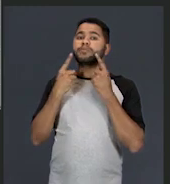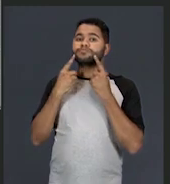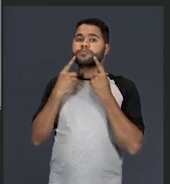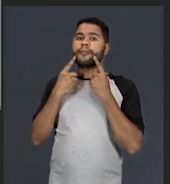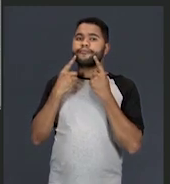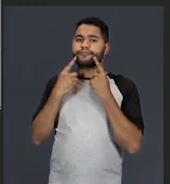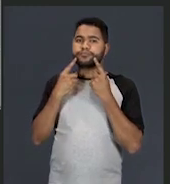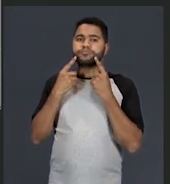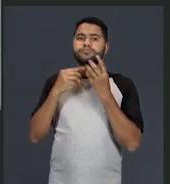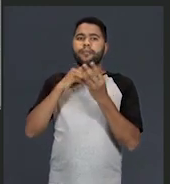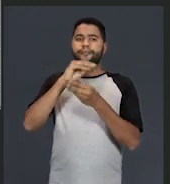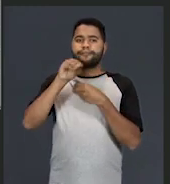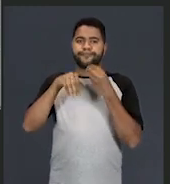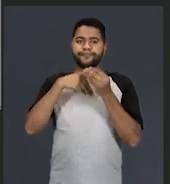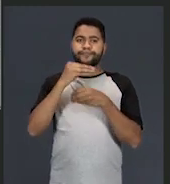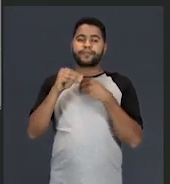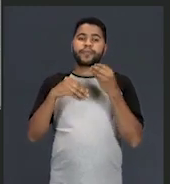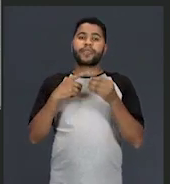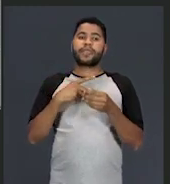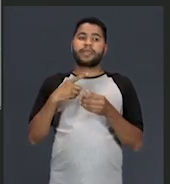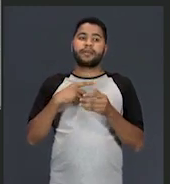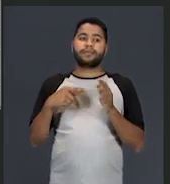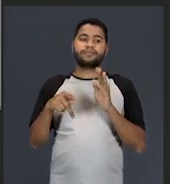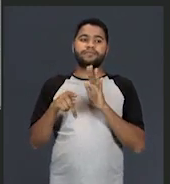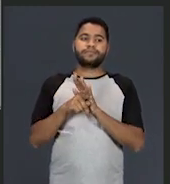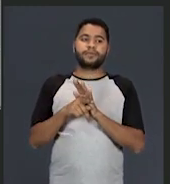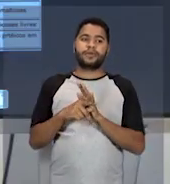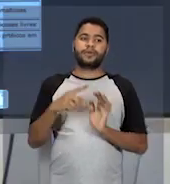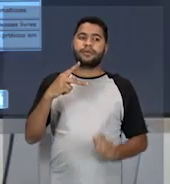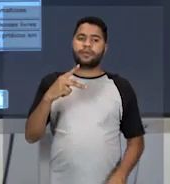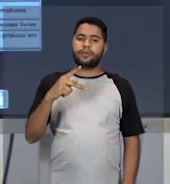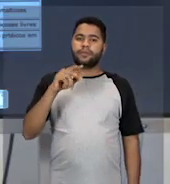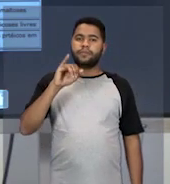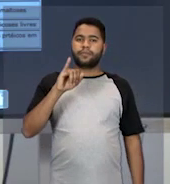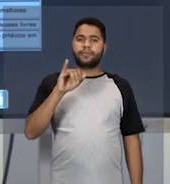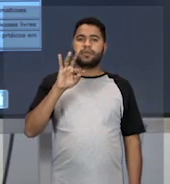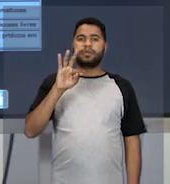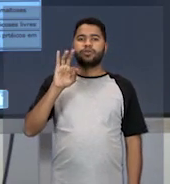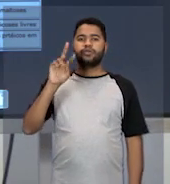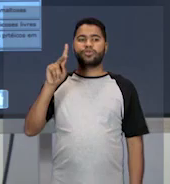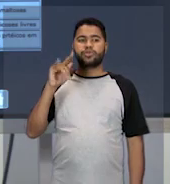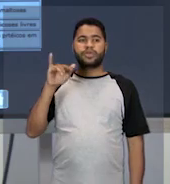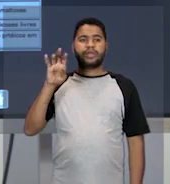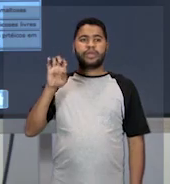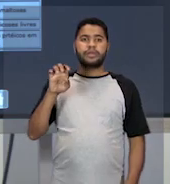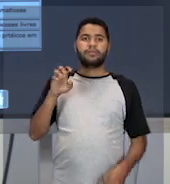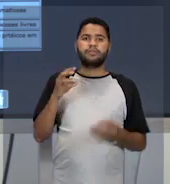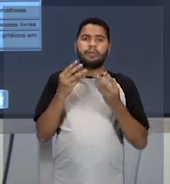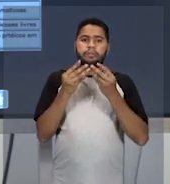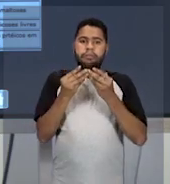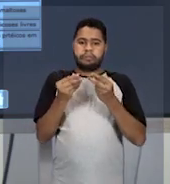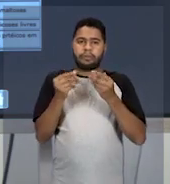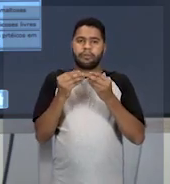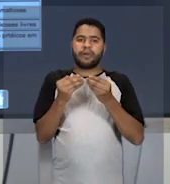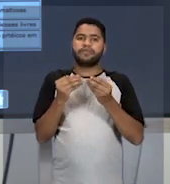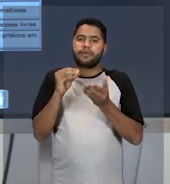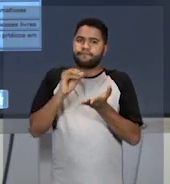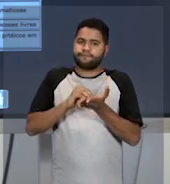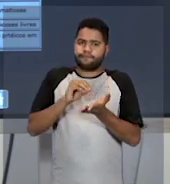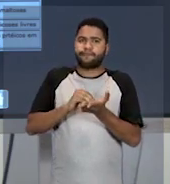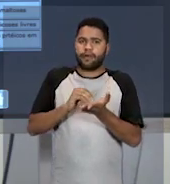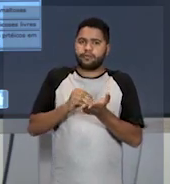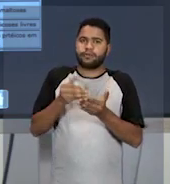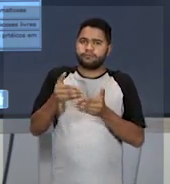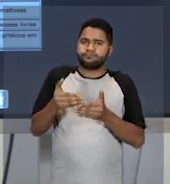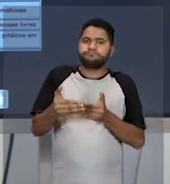glândulas salivares. Vai ter ali a pitialina, que é a enzima da boca, vai quebrar, mas não vai quebrar o suficiente. Essa